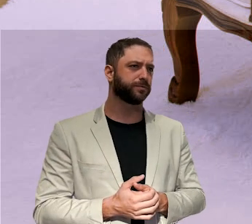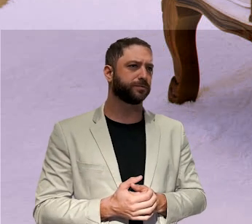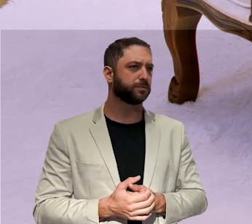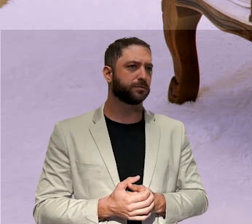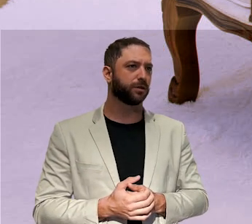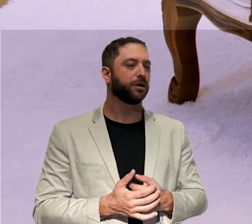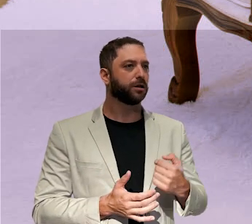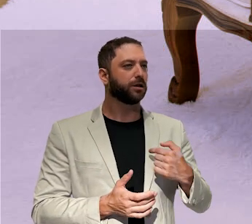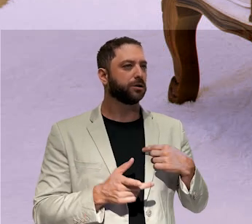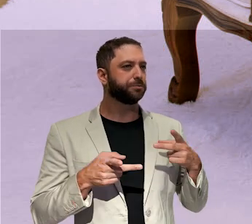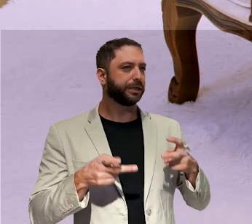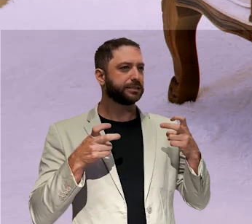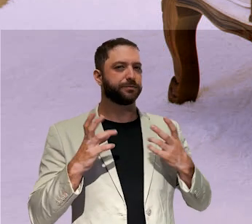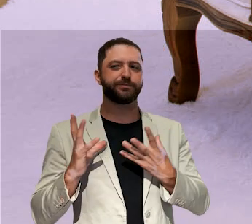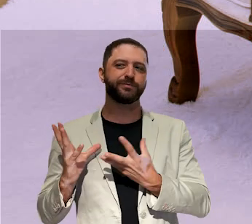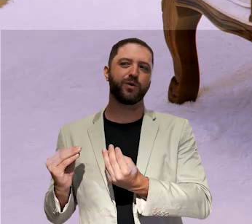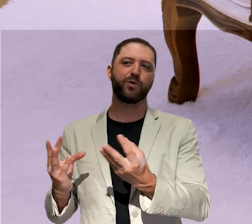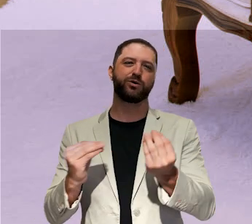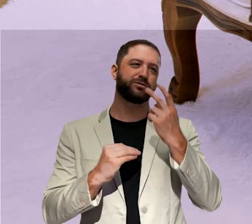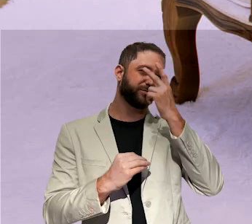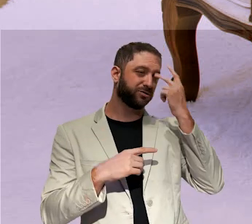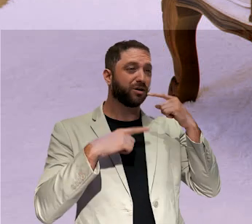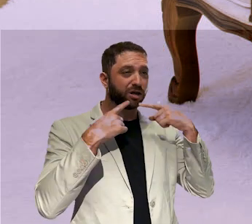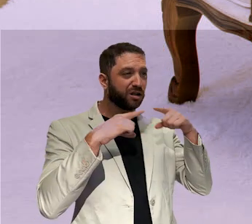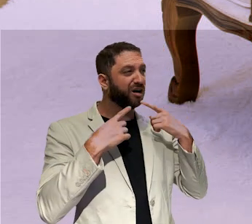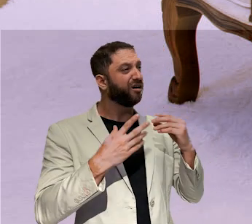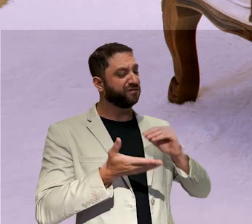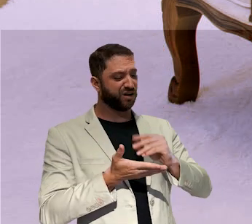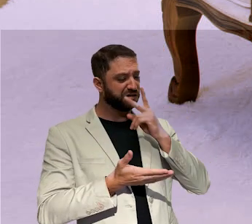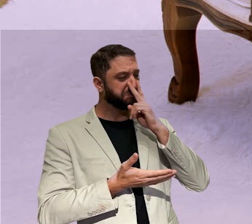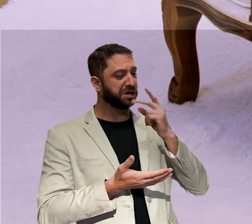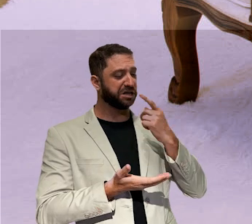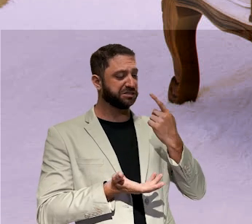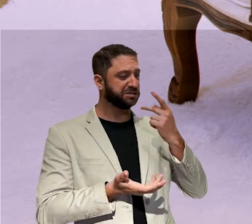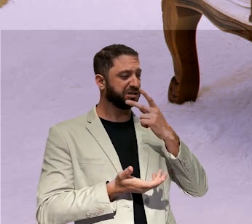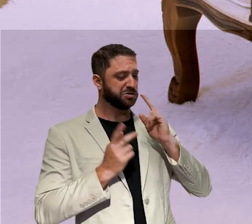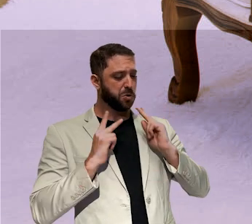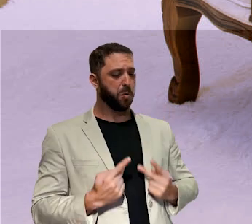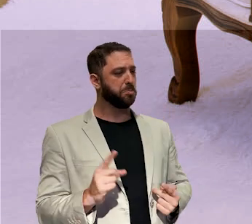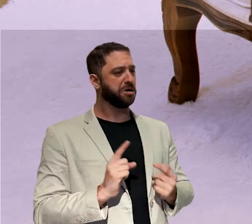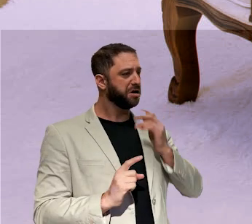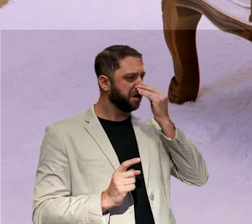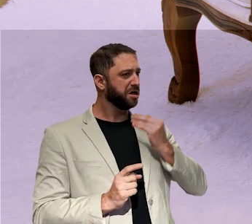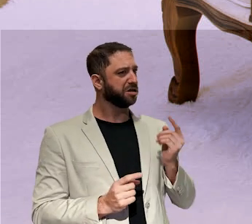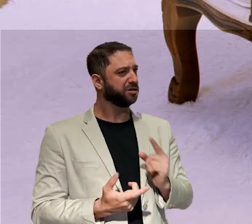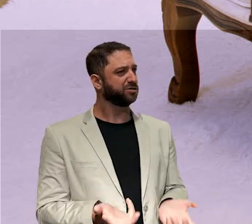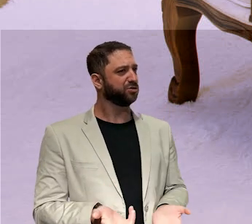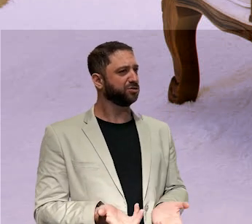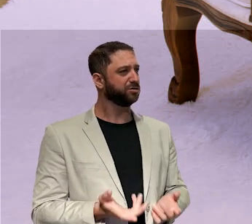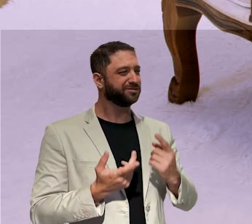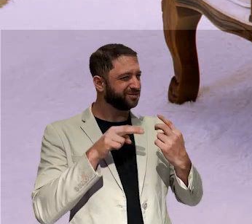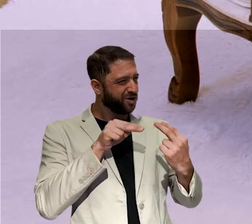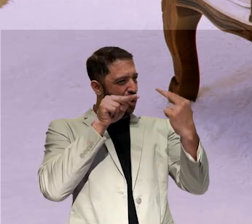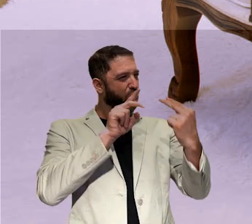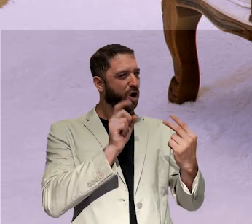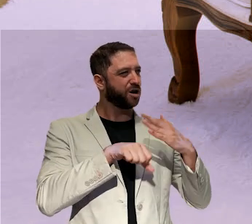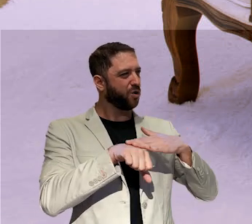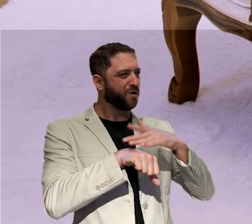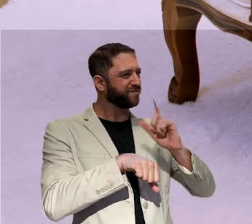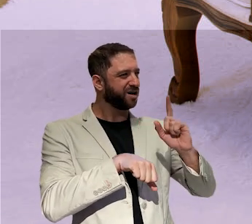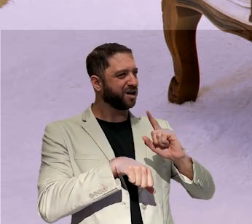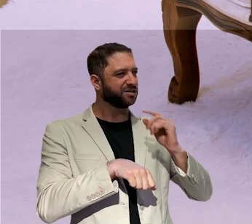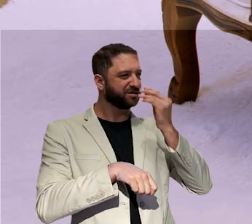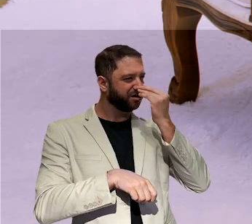aí a gente percebe o porquê que muitas vezes os pacientes reclamam de tratamentos desumanizados, que não conecta, que não olha nos olhos, que